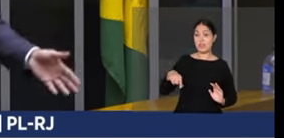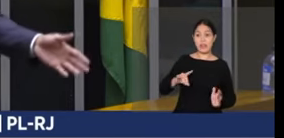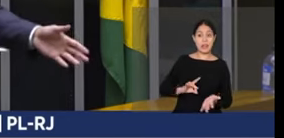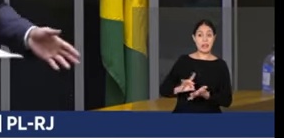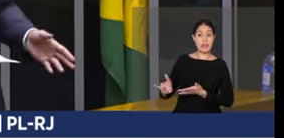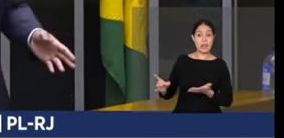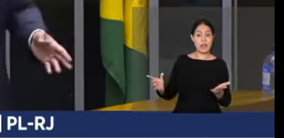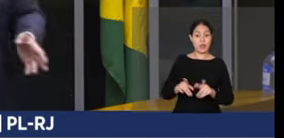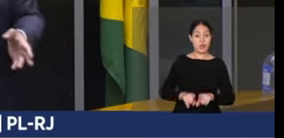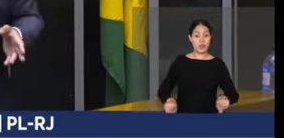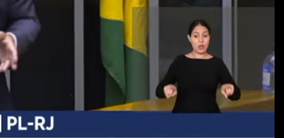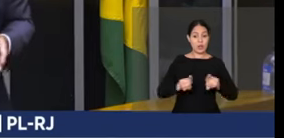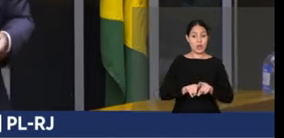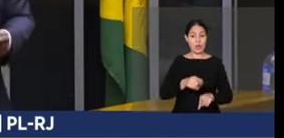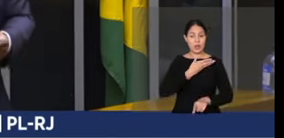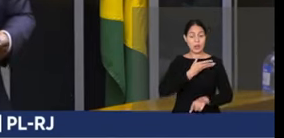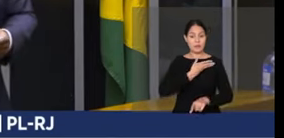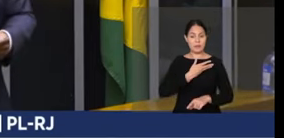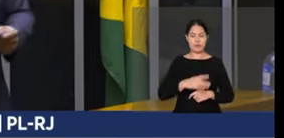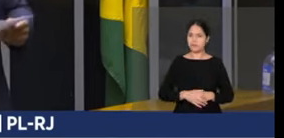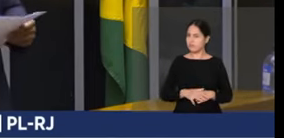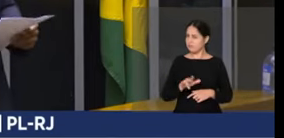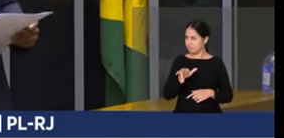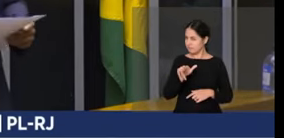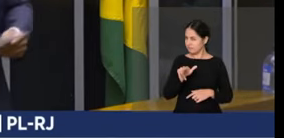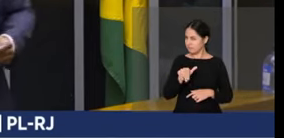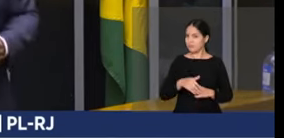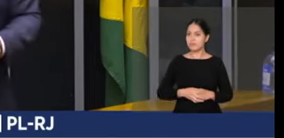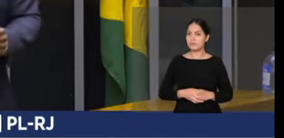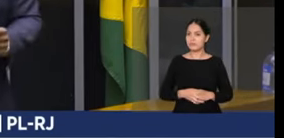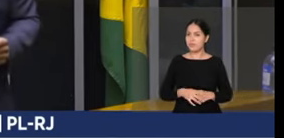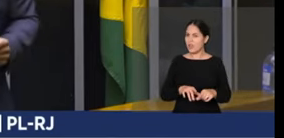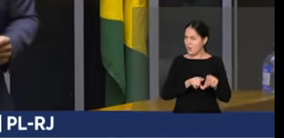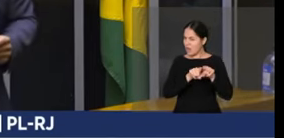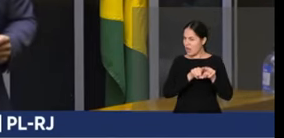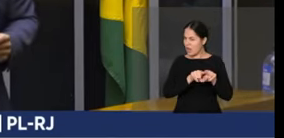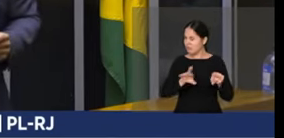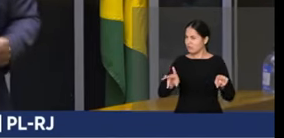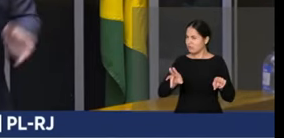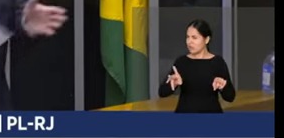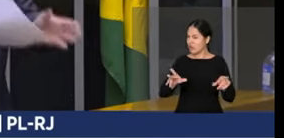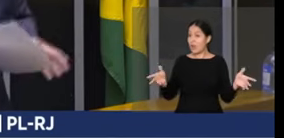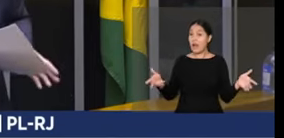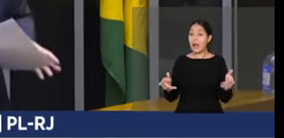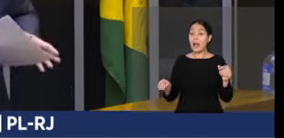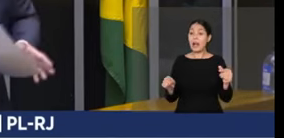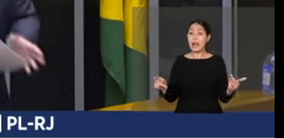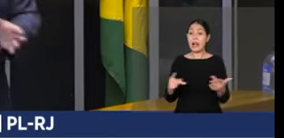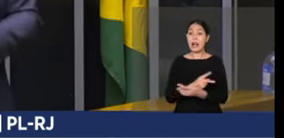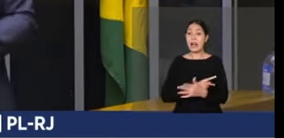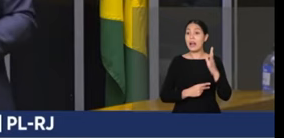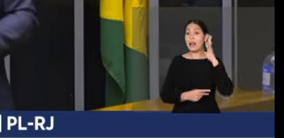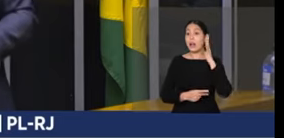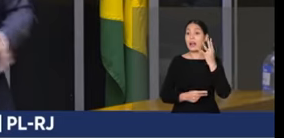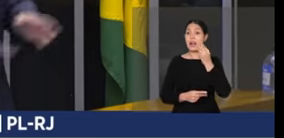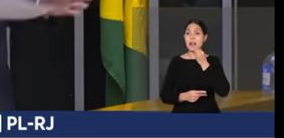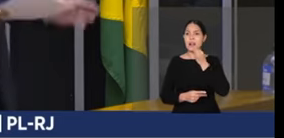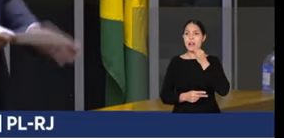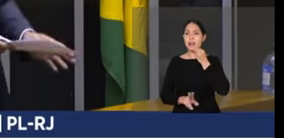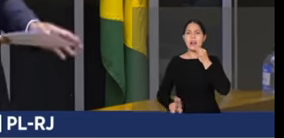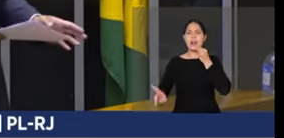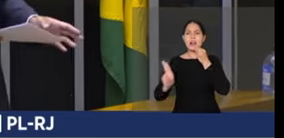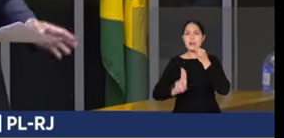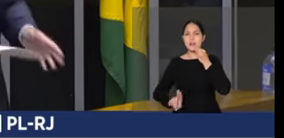tornou aliado. Aliás, aliado não, né? Aliado não. É que, na verdade, agora ele é usado convenientemente